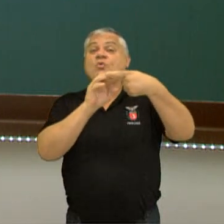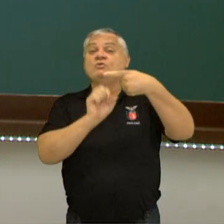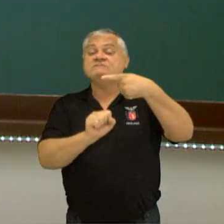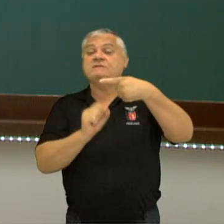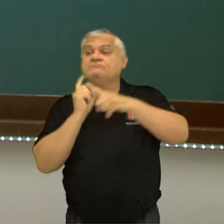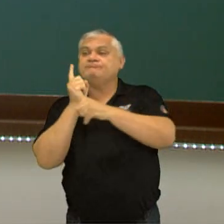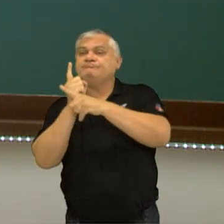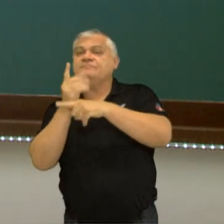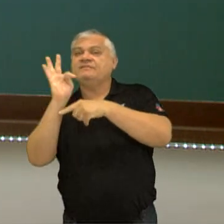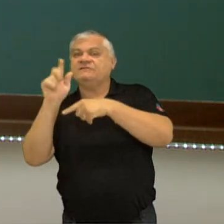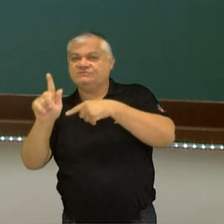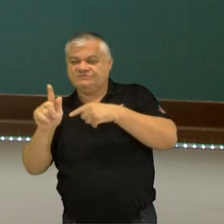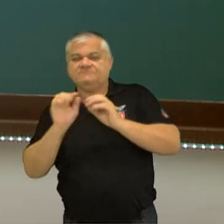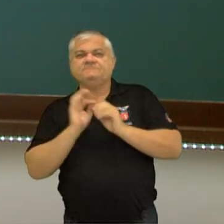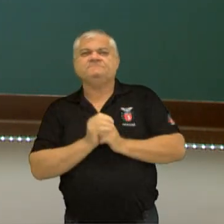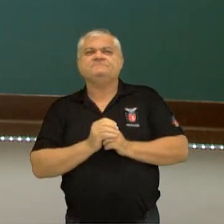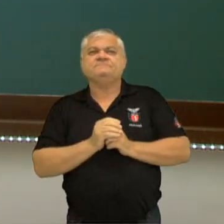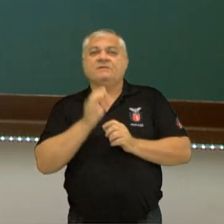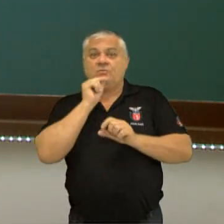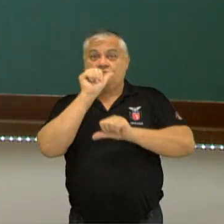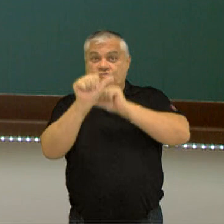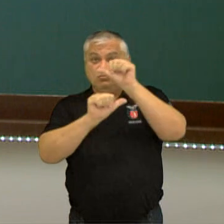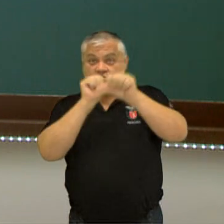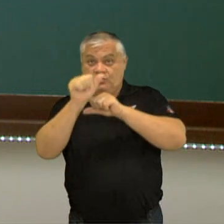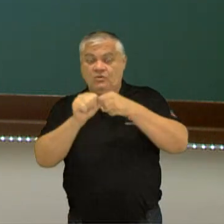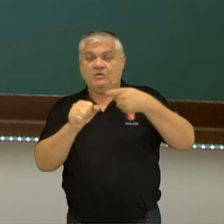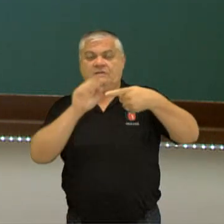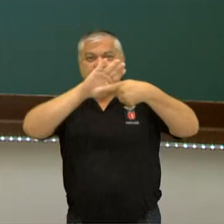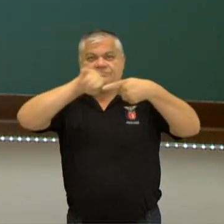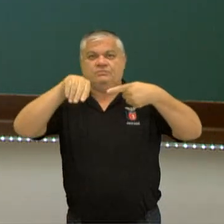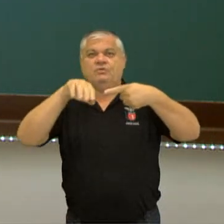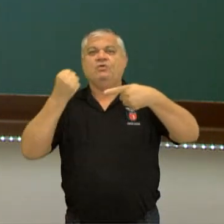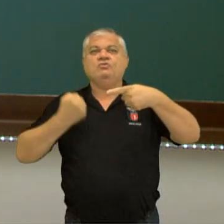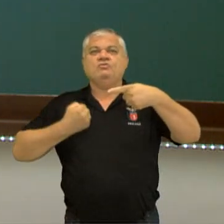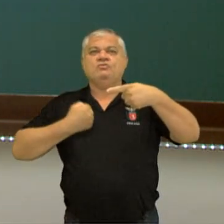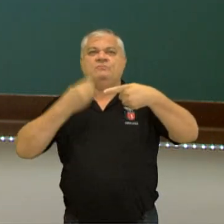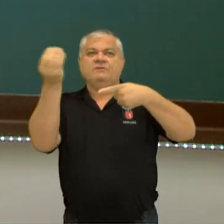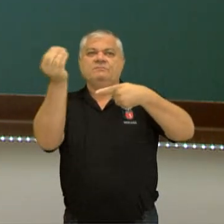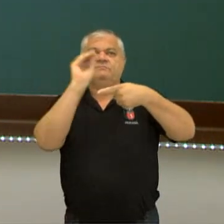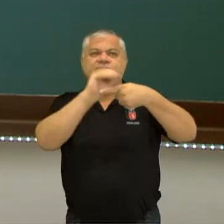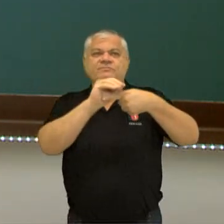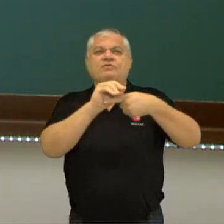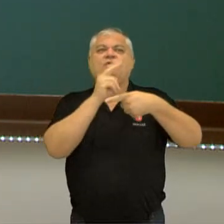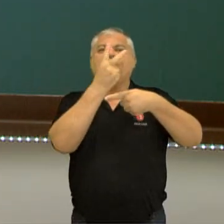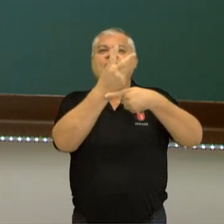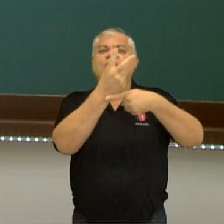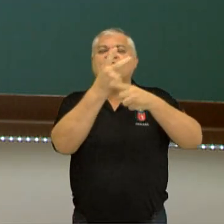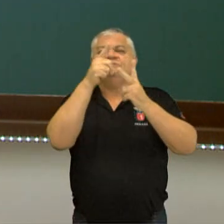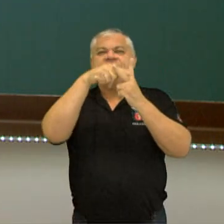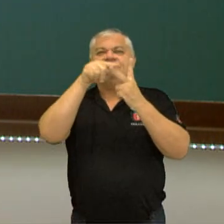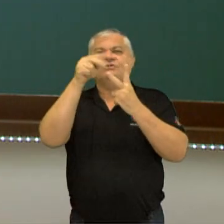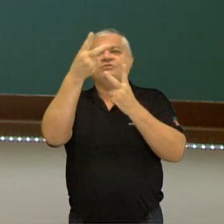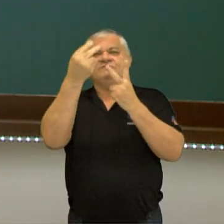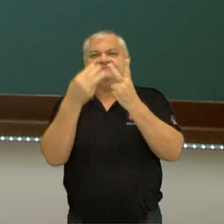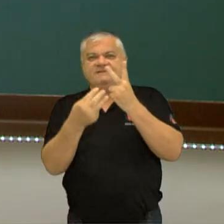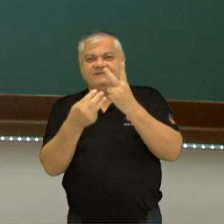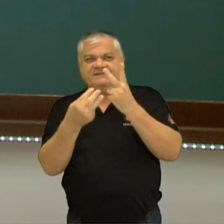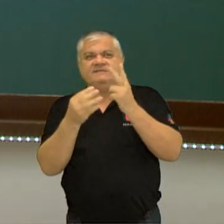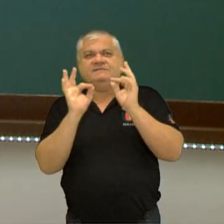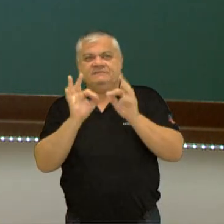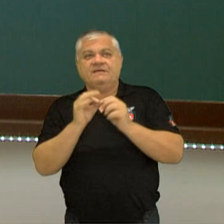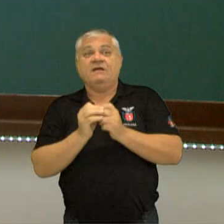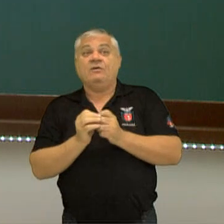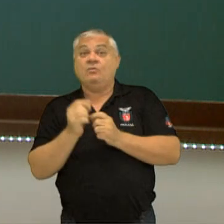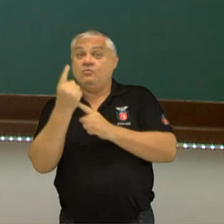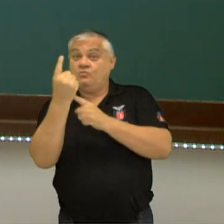tangente, substituindo esses valores. Então, no numerador, 2 raiz de 2 sobre 3. No denominador, 1/3.